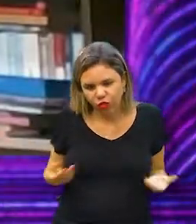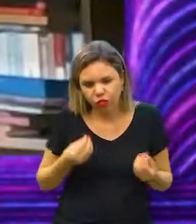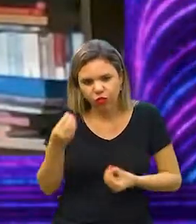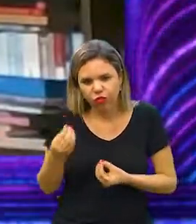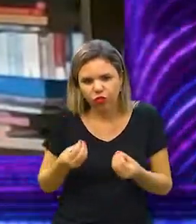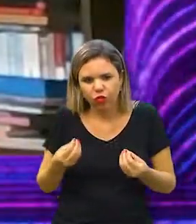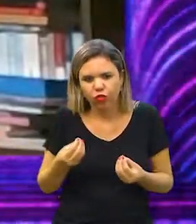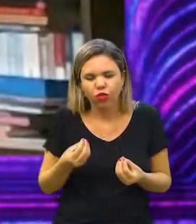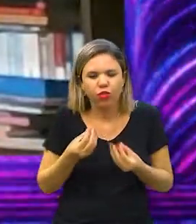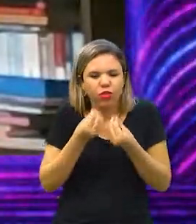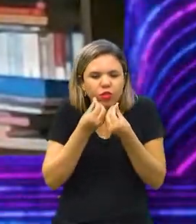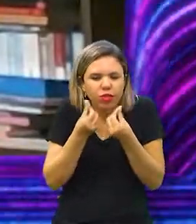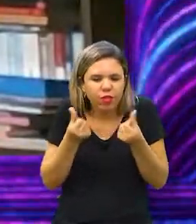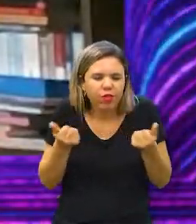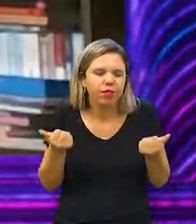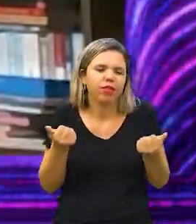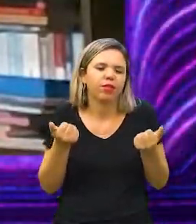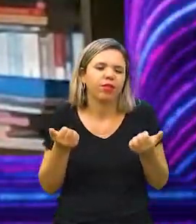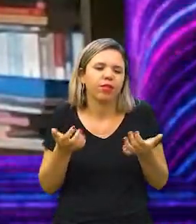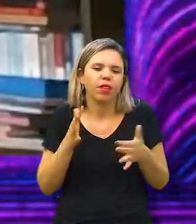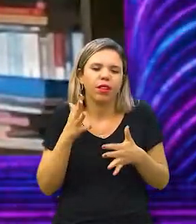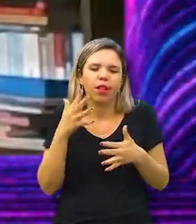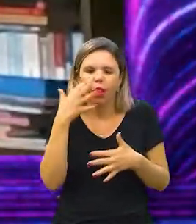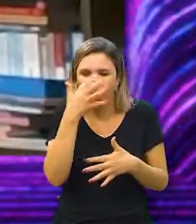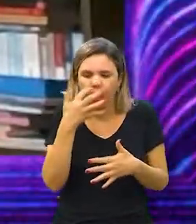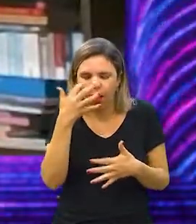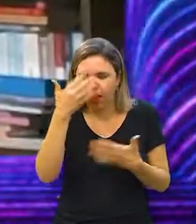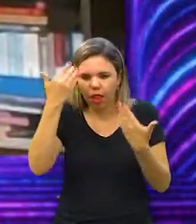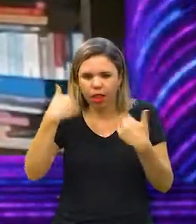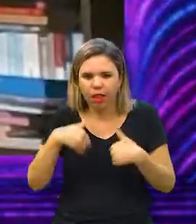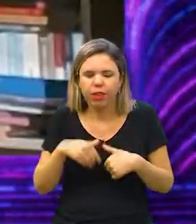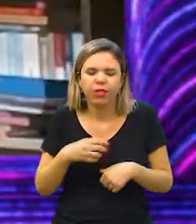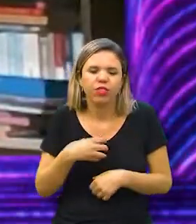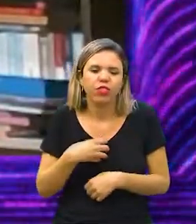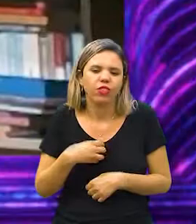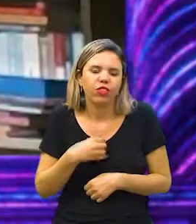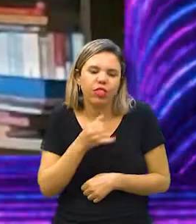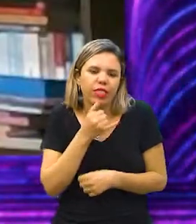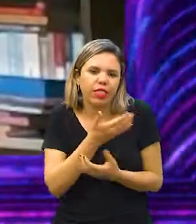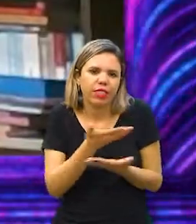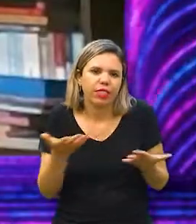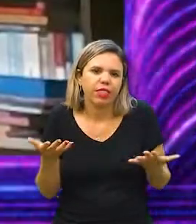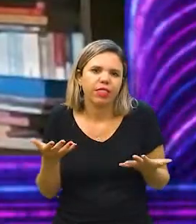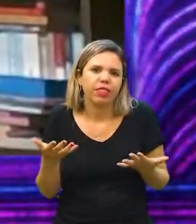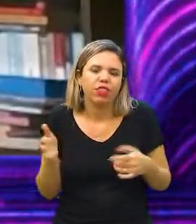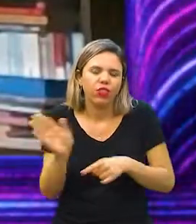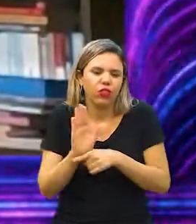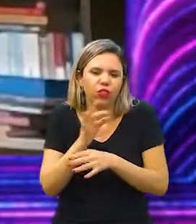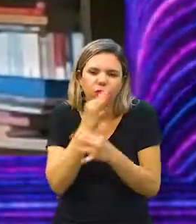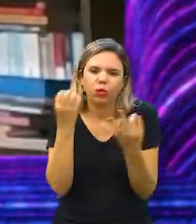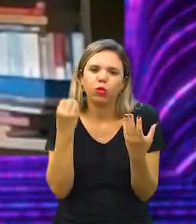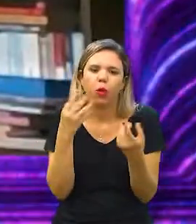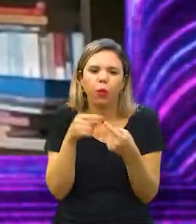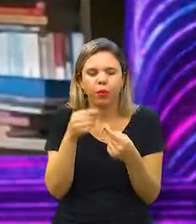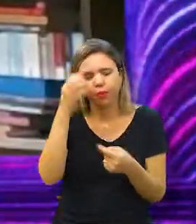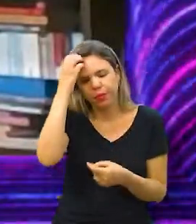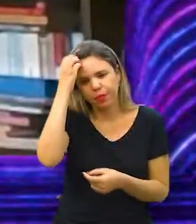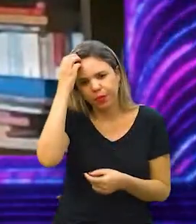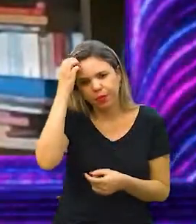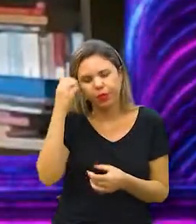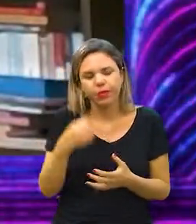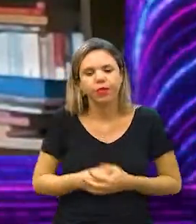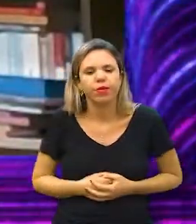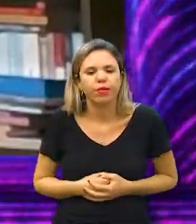como é tudo muito doce. Para quem é uma romântica incurável, esse tipo de dramatização é muito bom. E